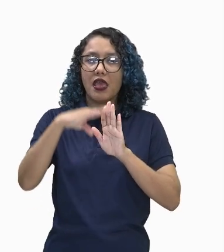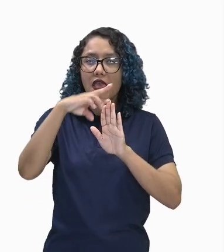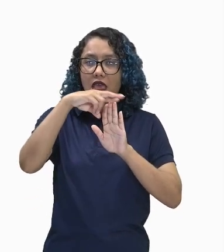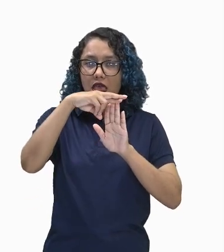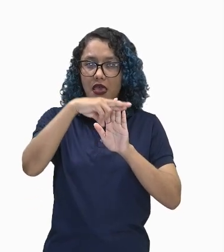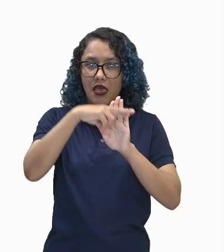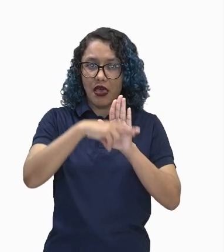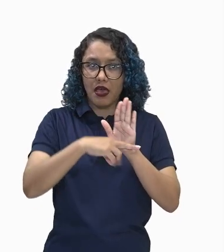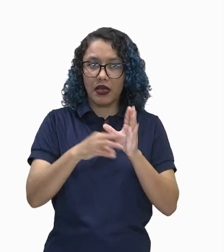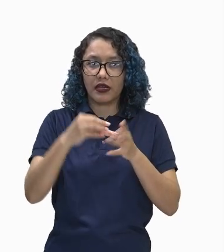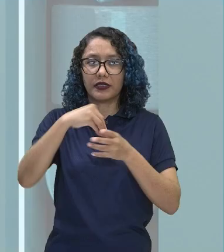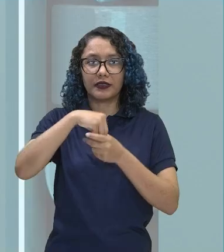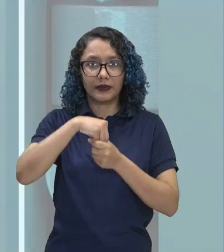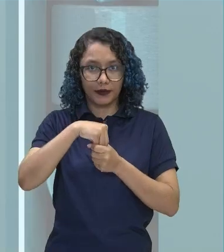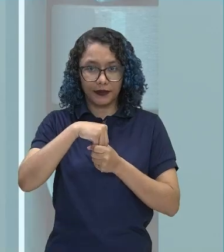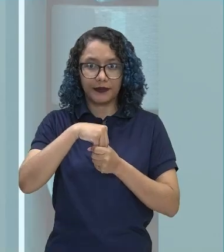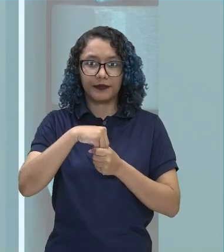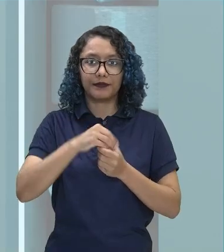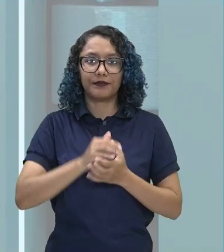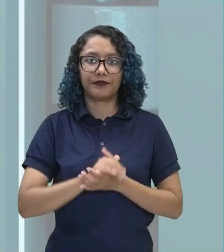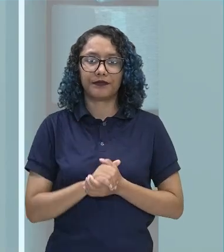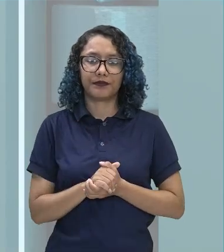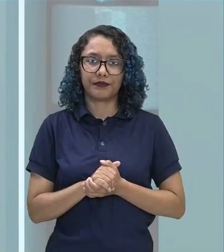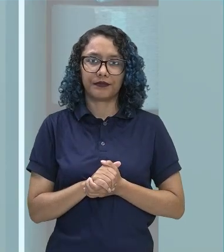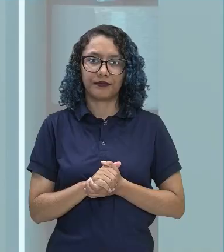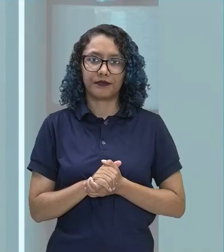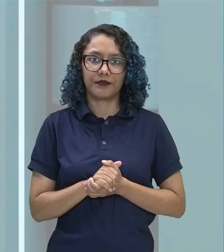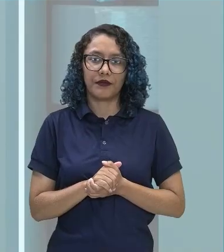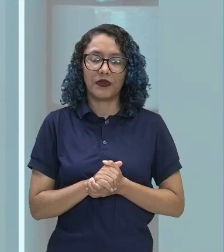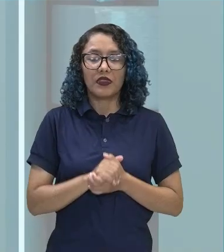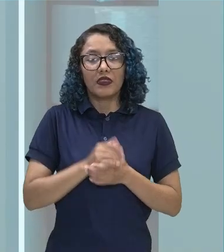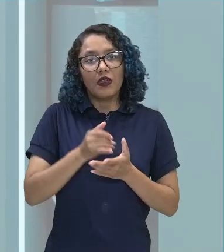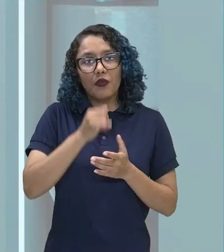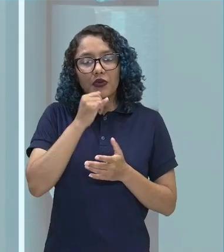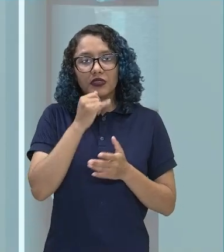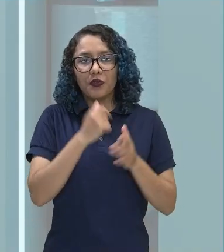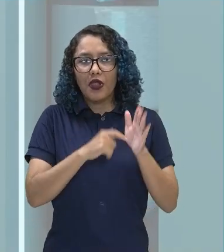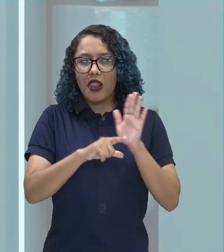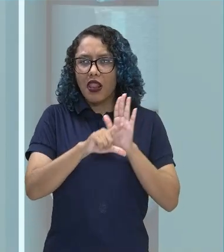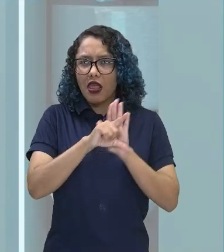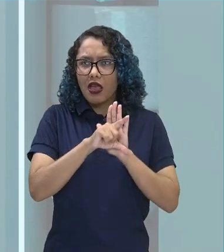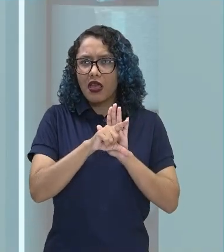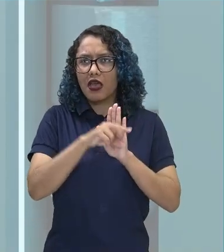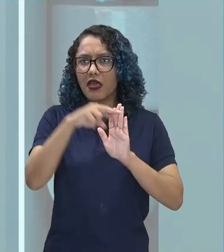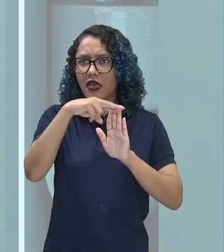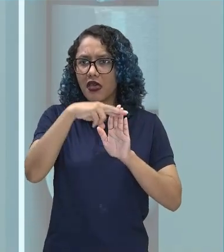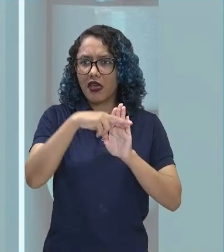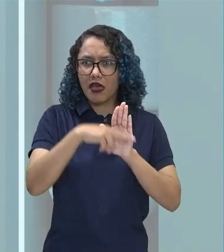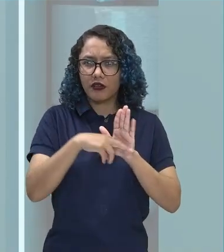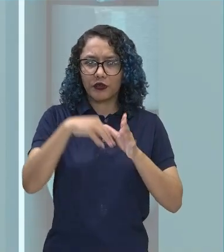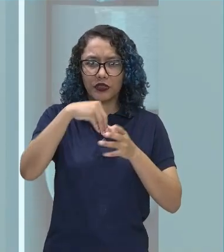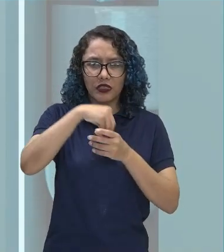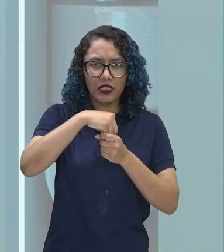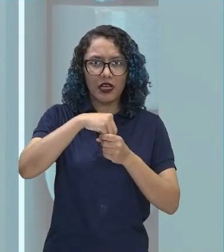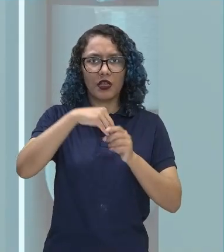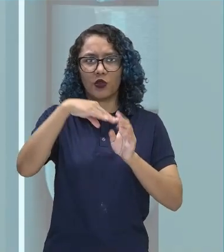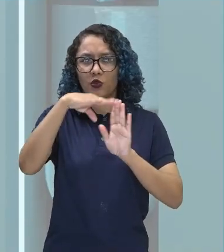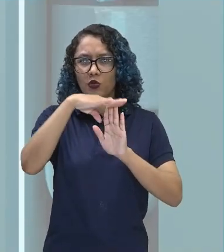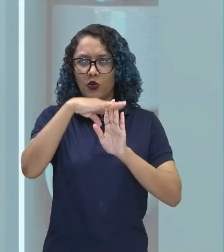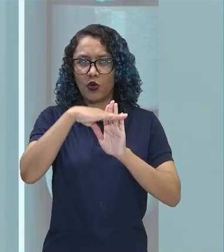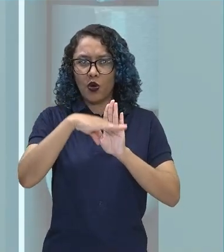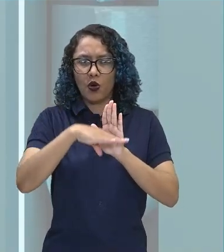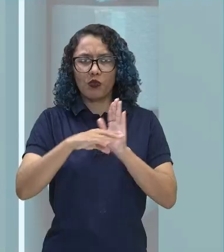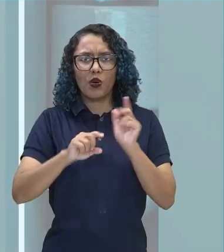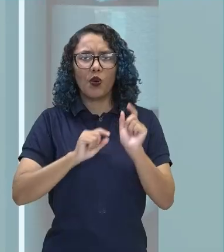em regimentos internos, leis, normas, eles vão